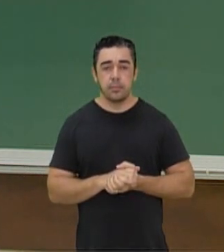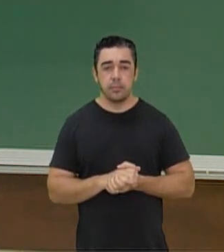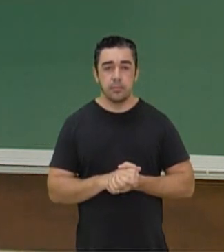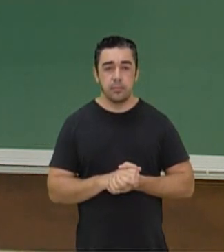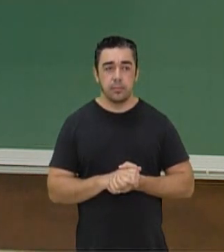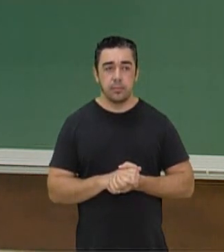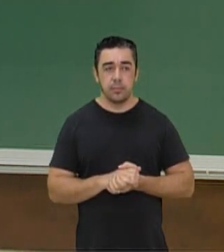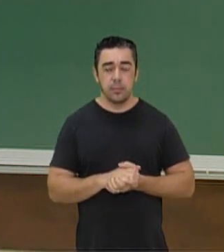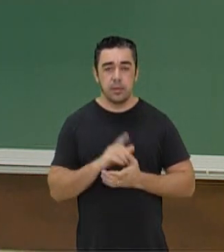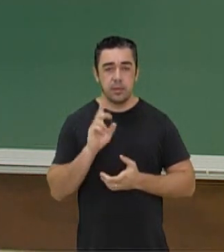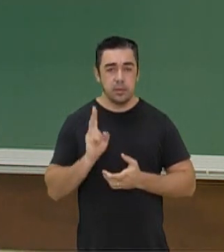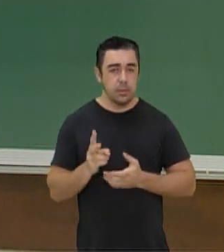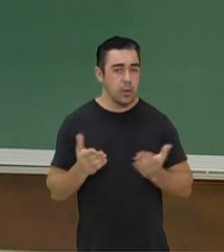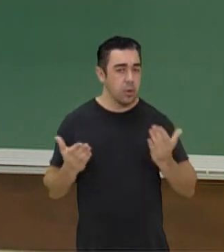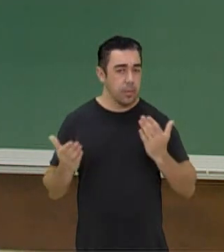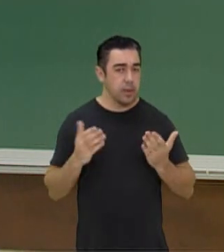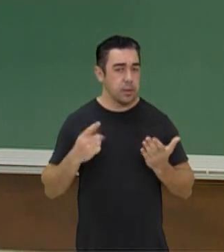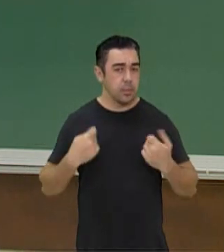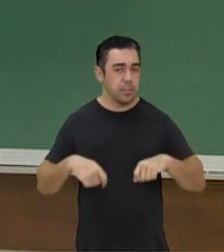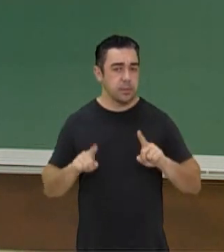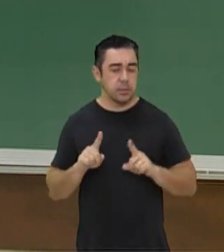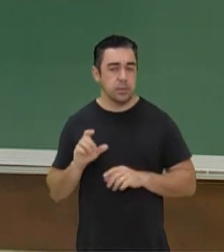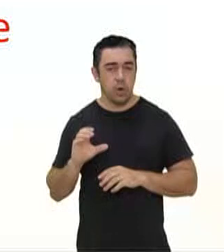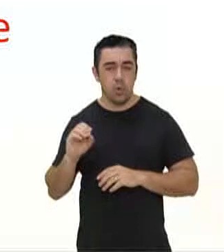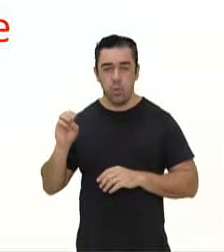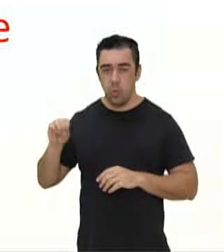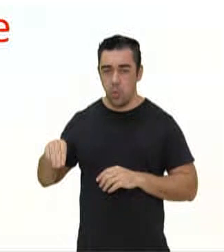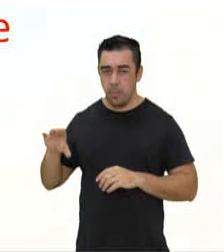E essa comparação sem a conjunção ali.